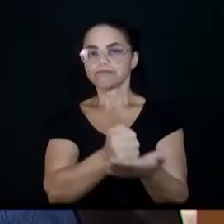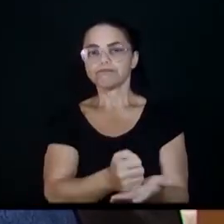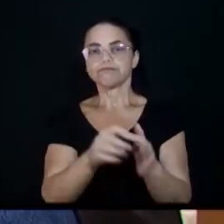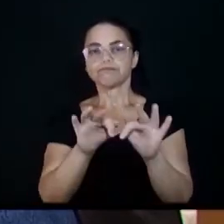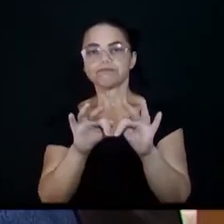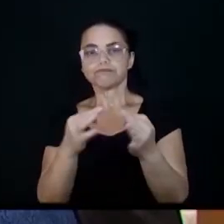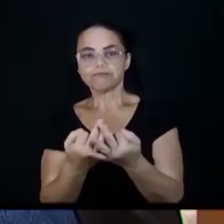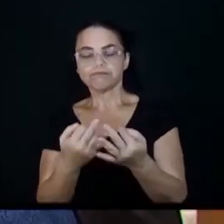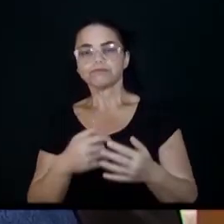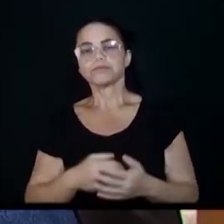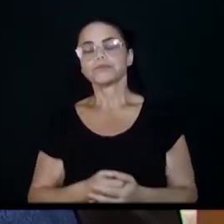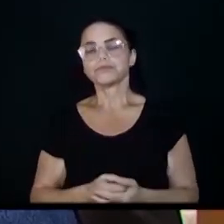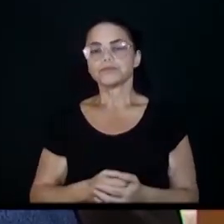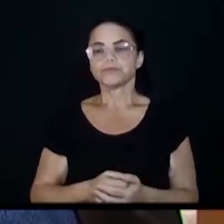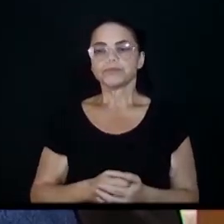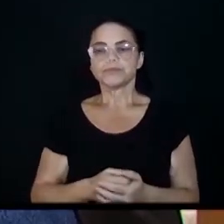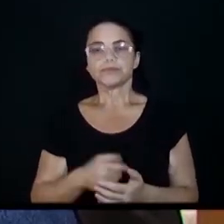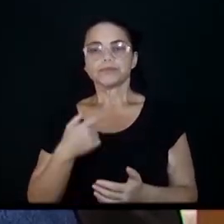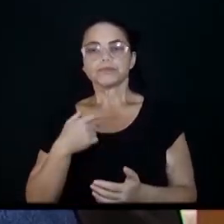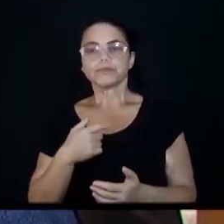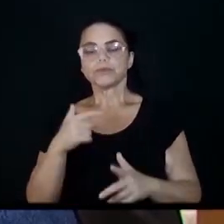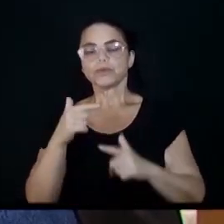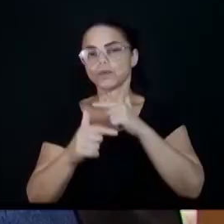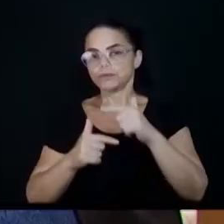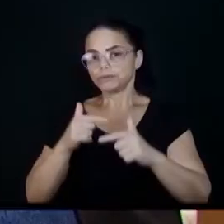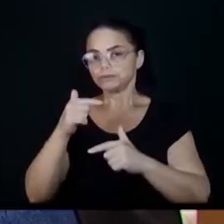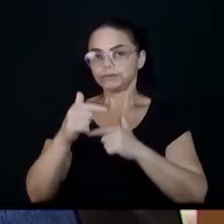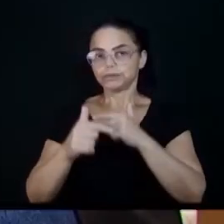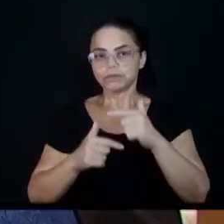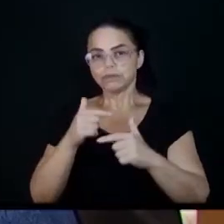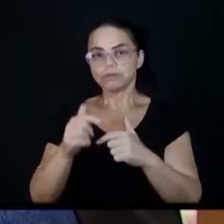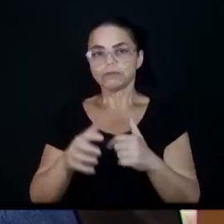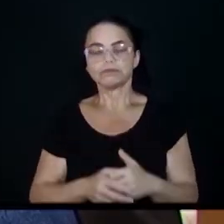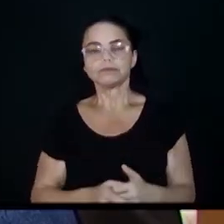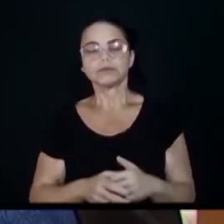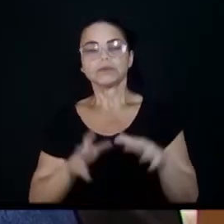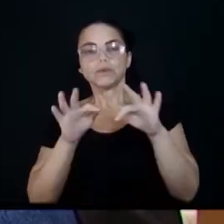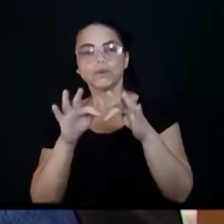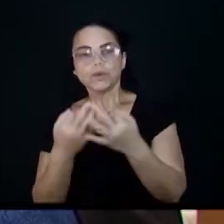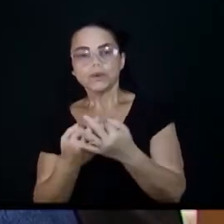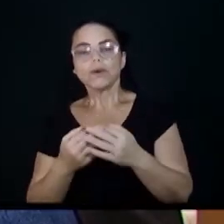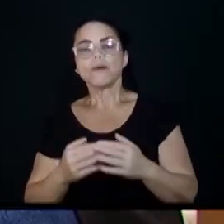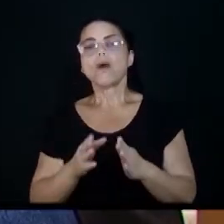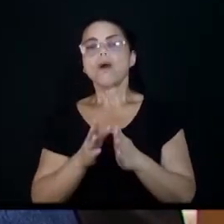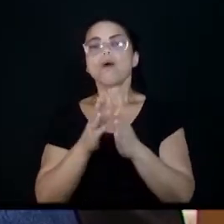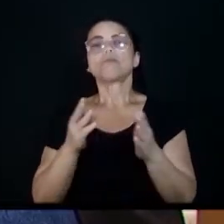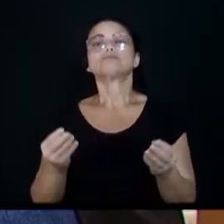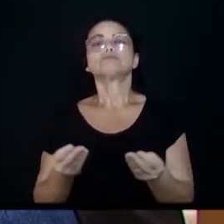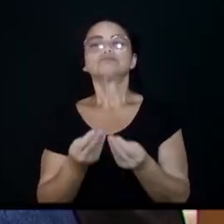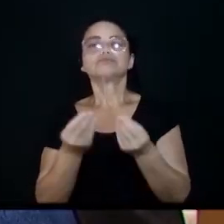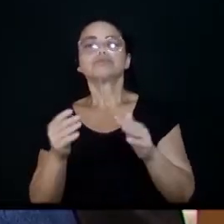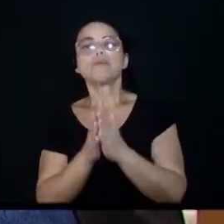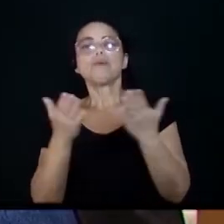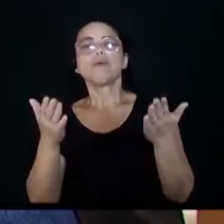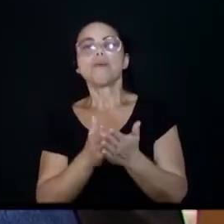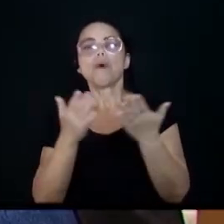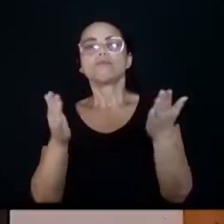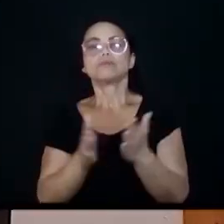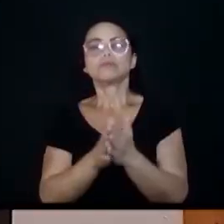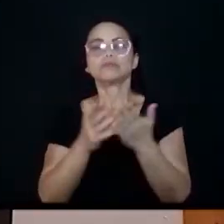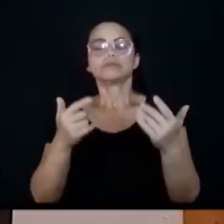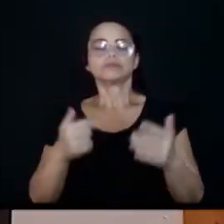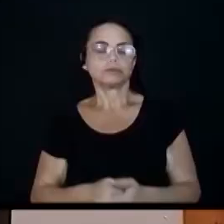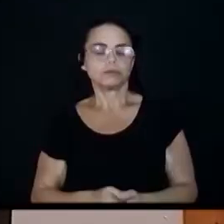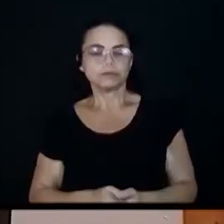fazendo, né, esse trabalho para famílias em situação de vulnerabilidade? Qual foi esse olhar que você teve? Então, e